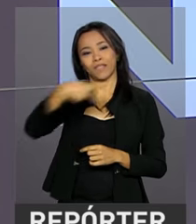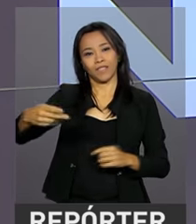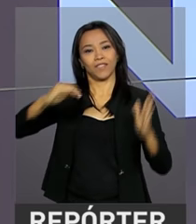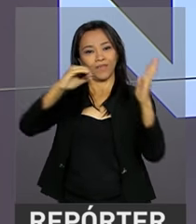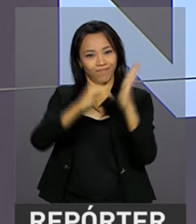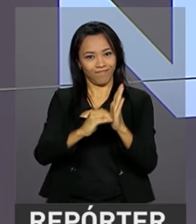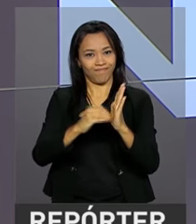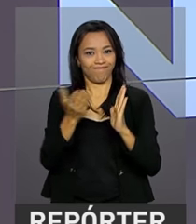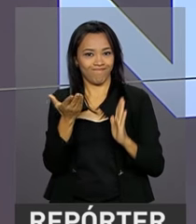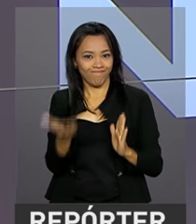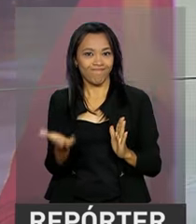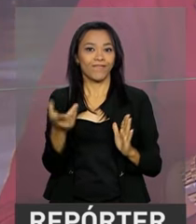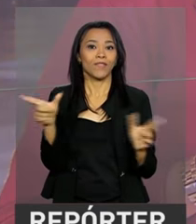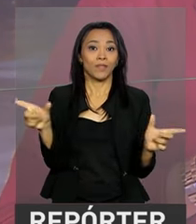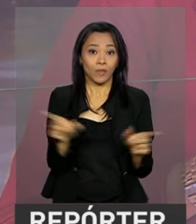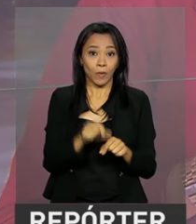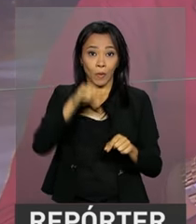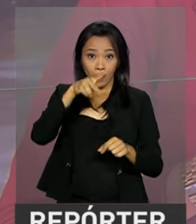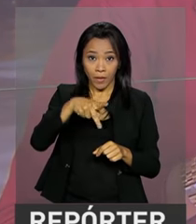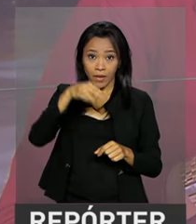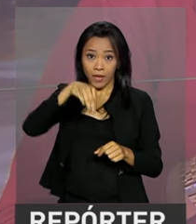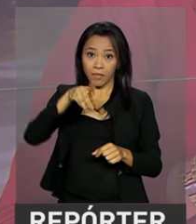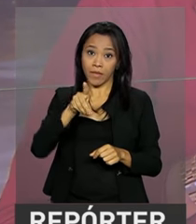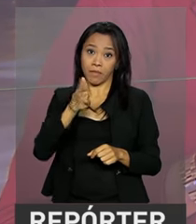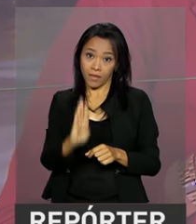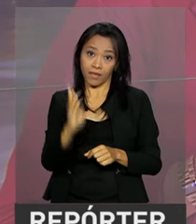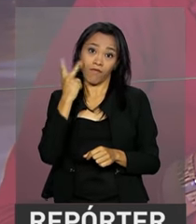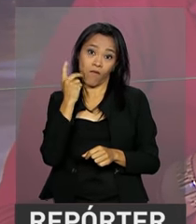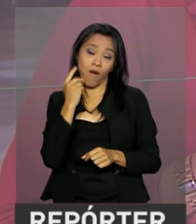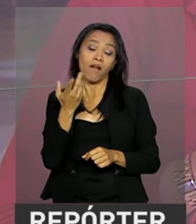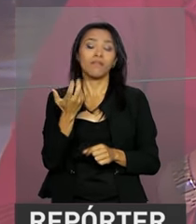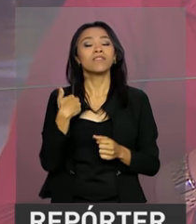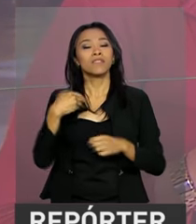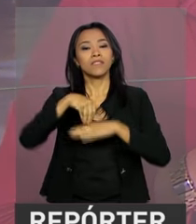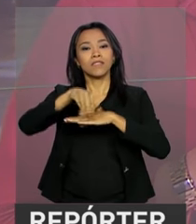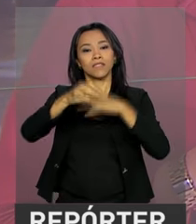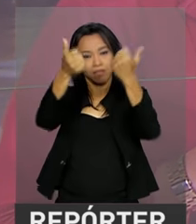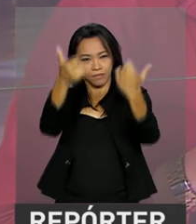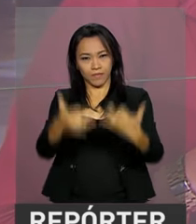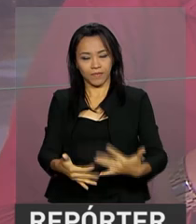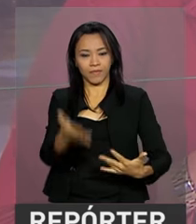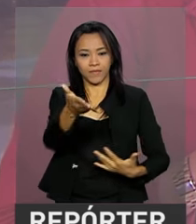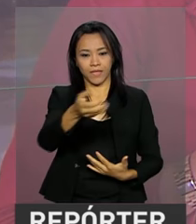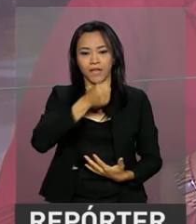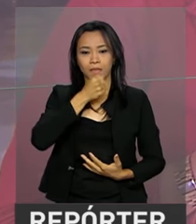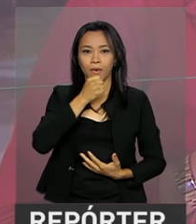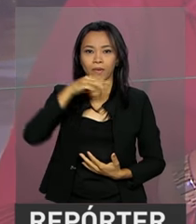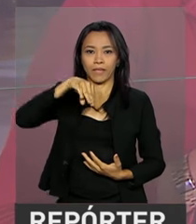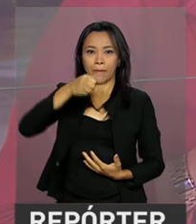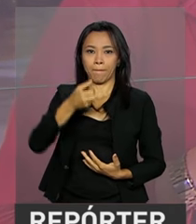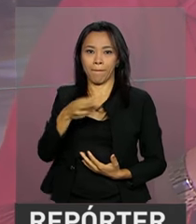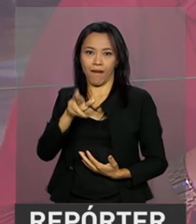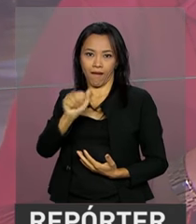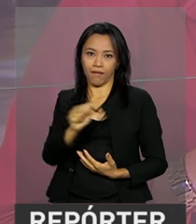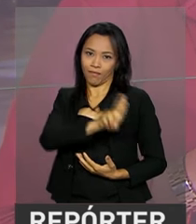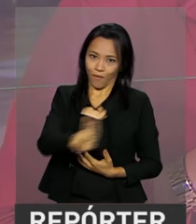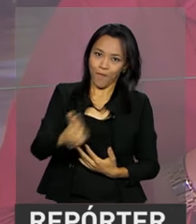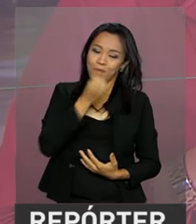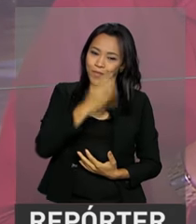tem as informações para a gente ao vivo é a repórter Mara Knupp, que está no Palácio do Planalto. Oi, Mara, um bom dia para